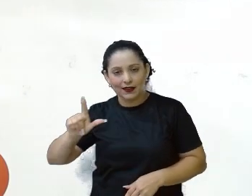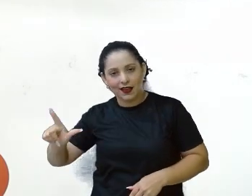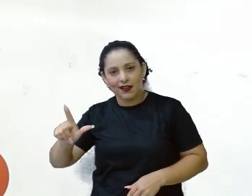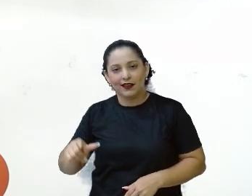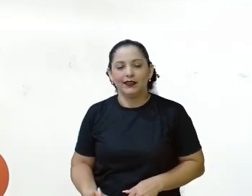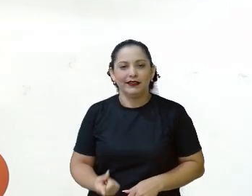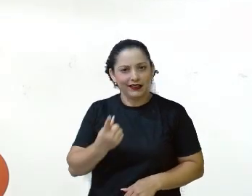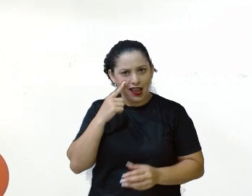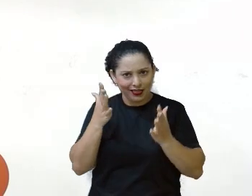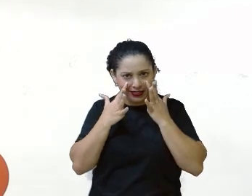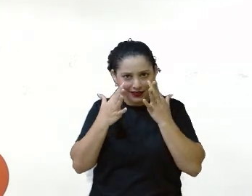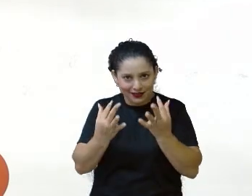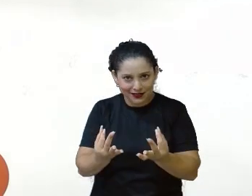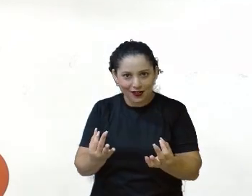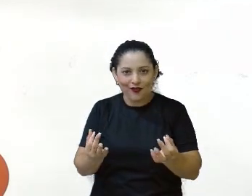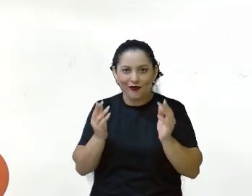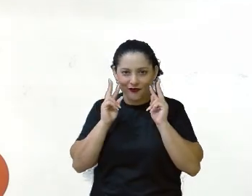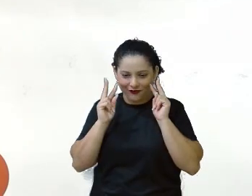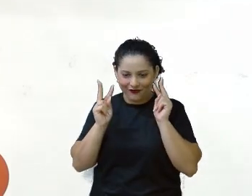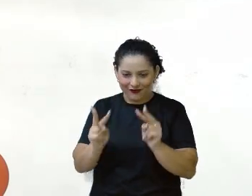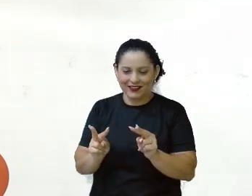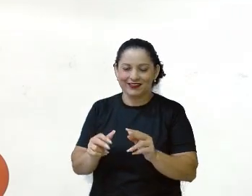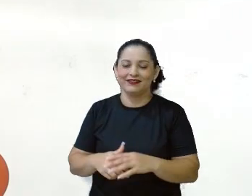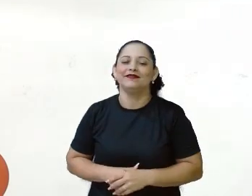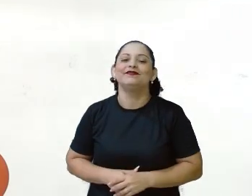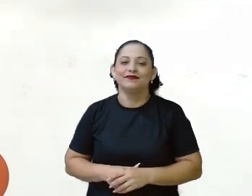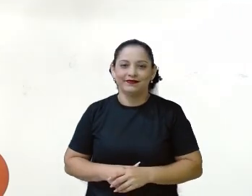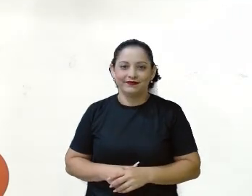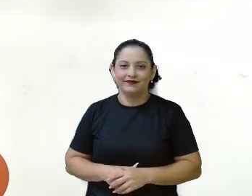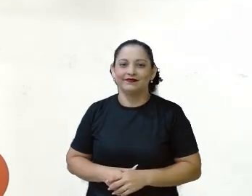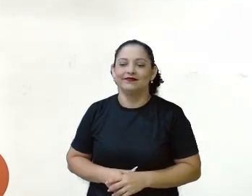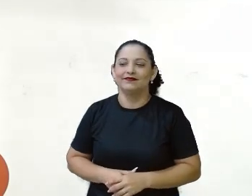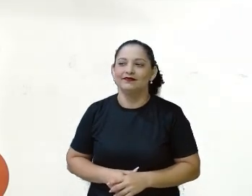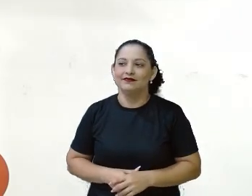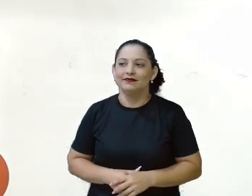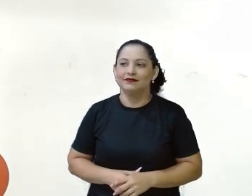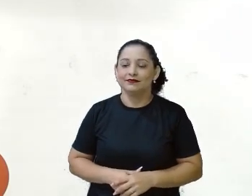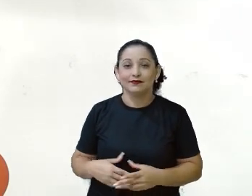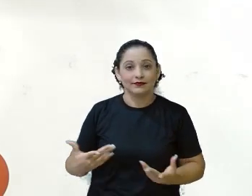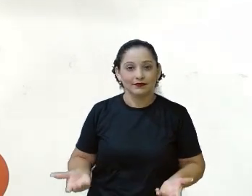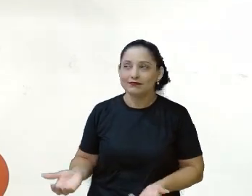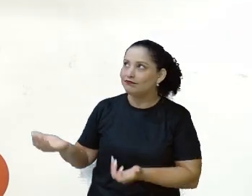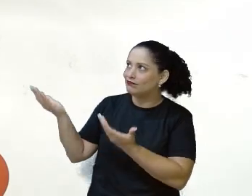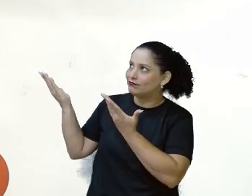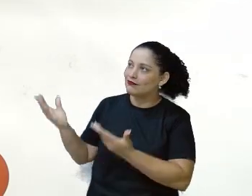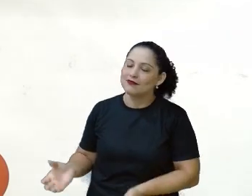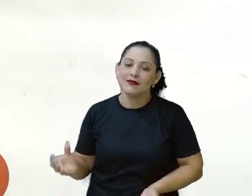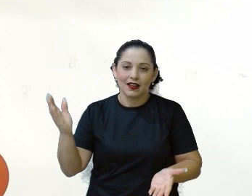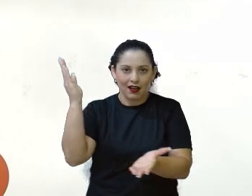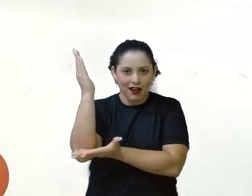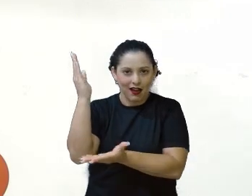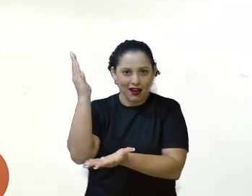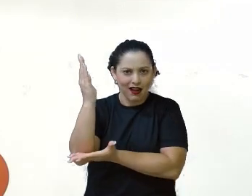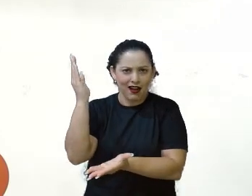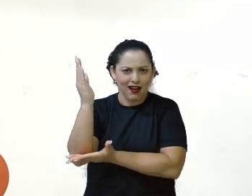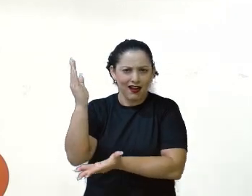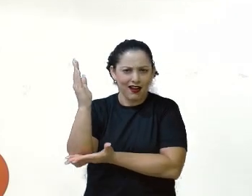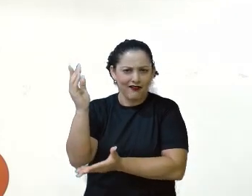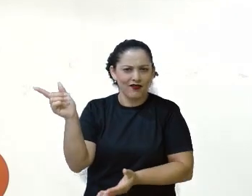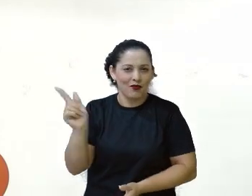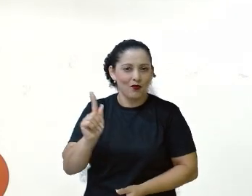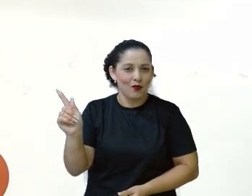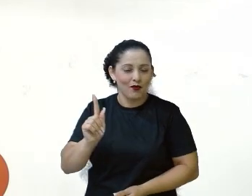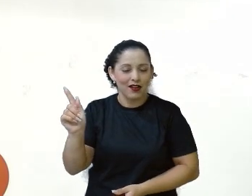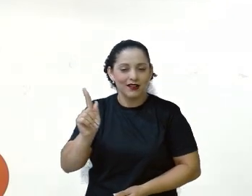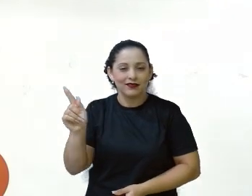tiver contato em algum desses recipientes. O refrigerante, por exemplo, que a gente consome no final de